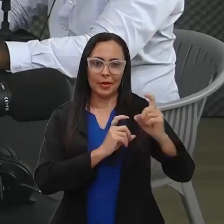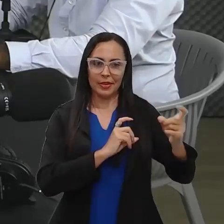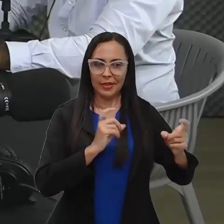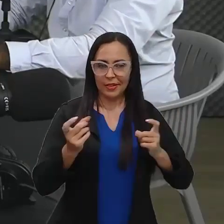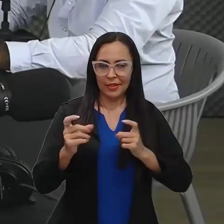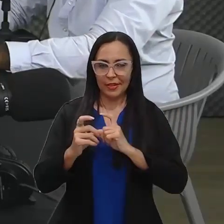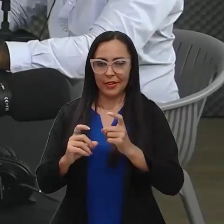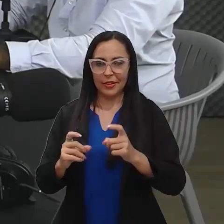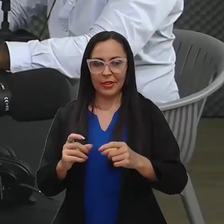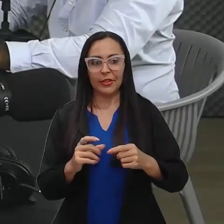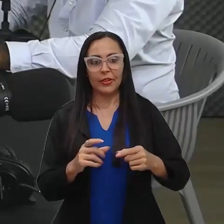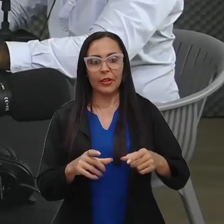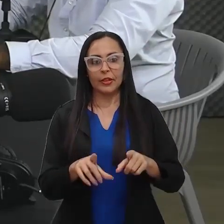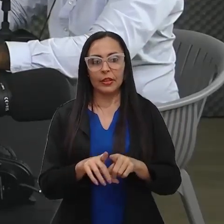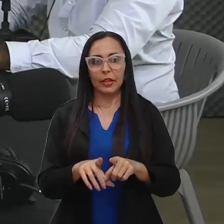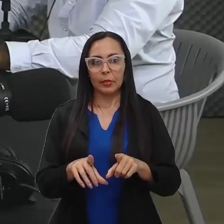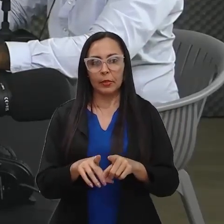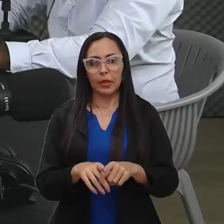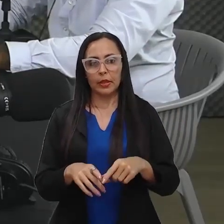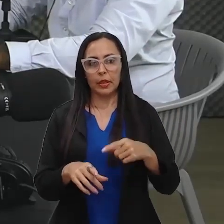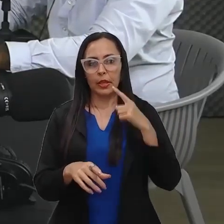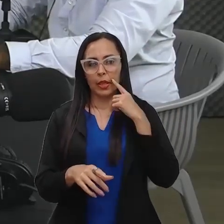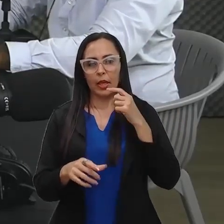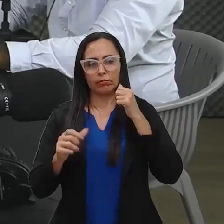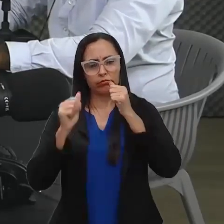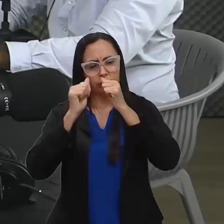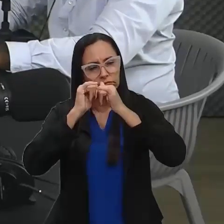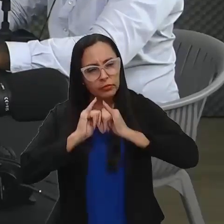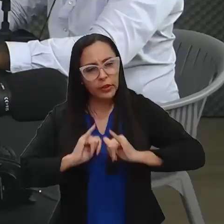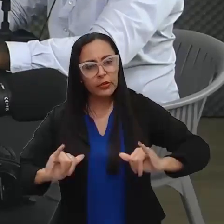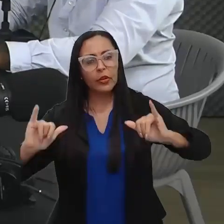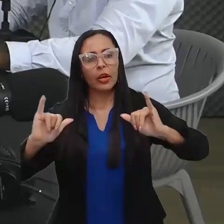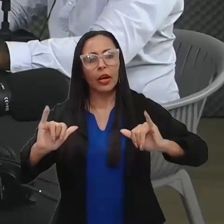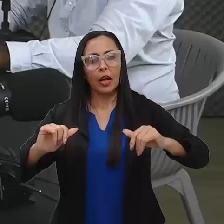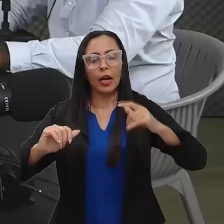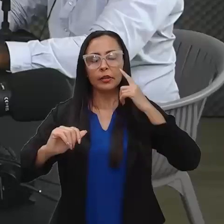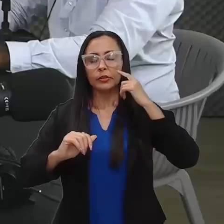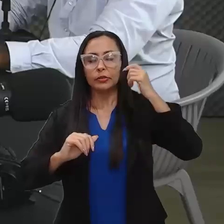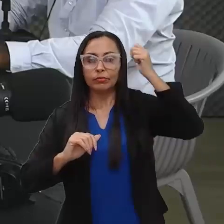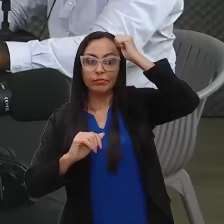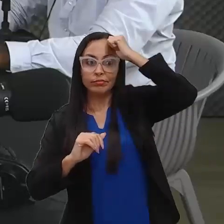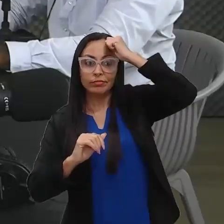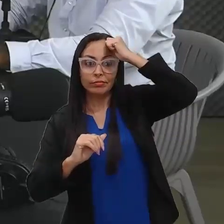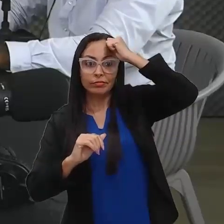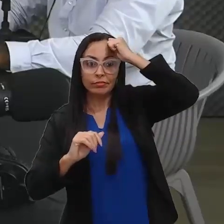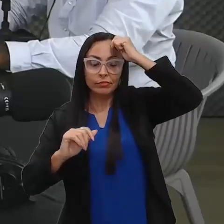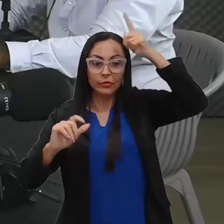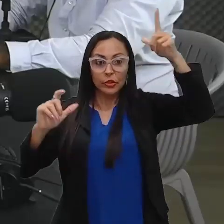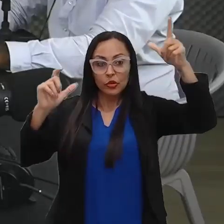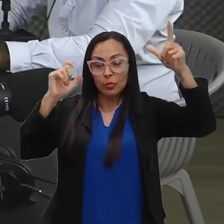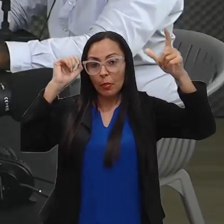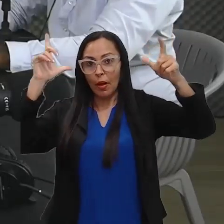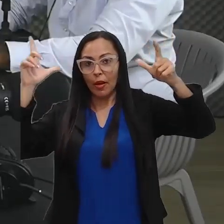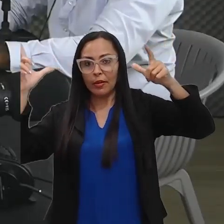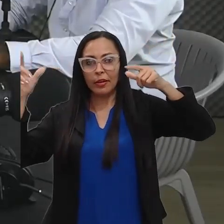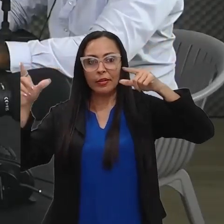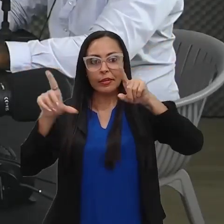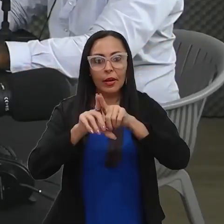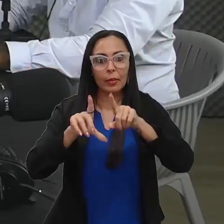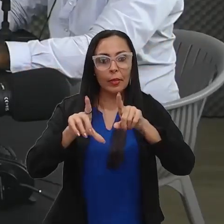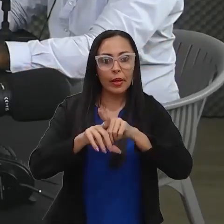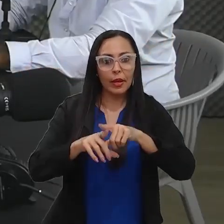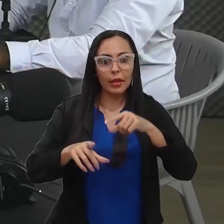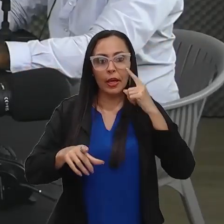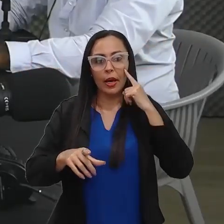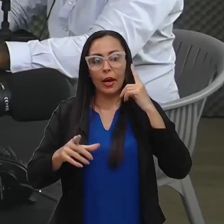tema Repercute, né? repercute. Exatamente. Isso desperta, né, nesses vários agentes, né, o